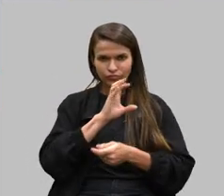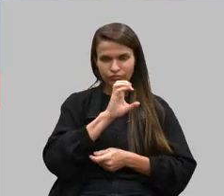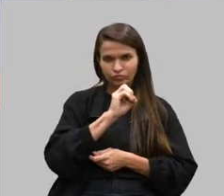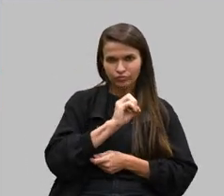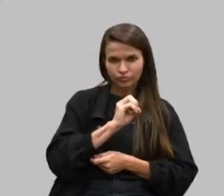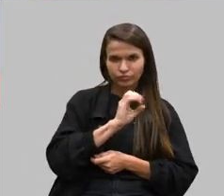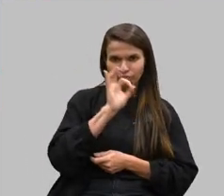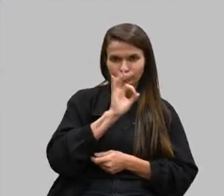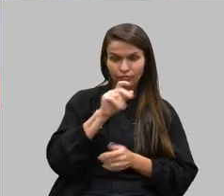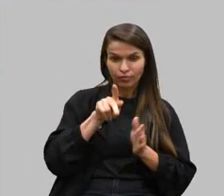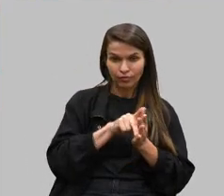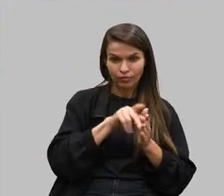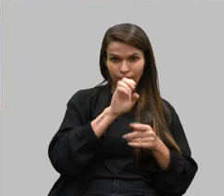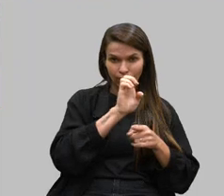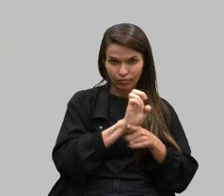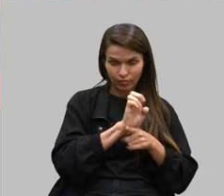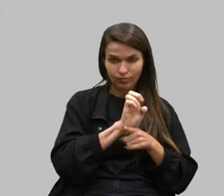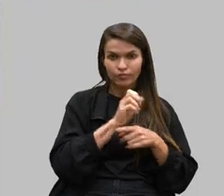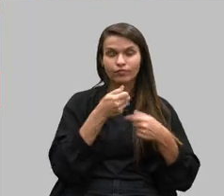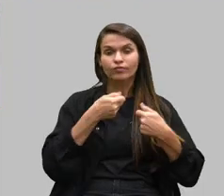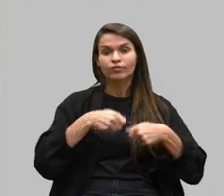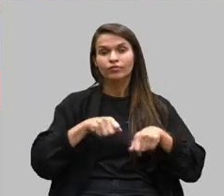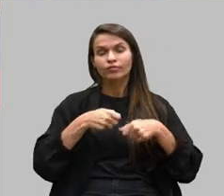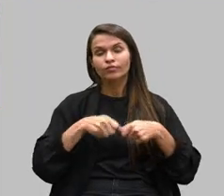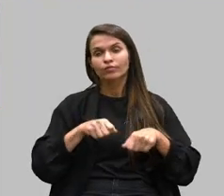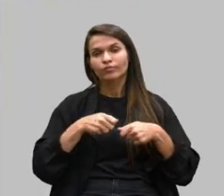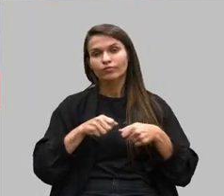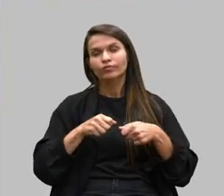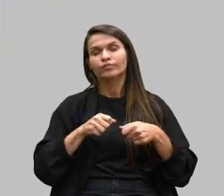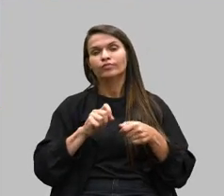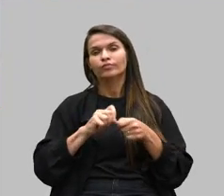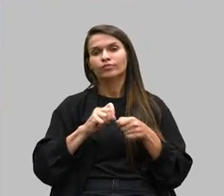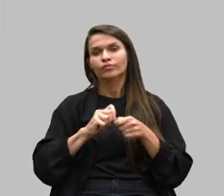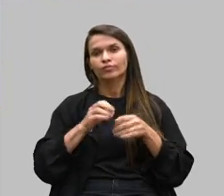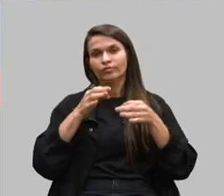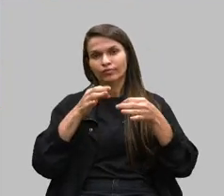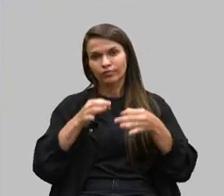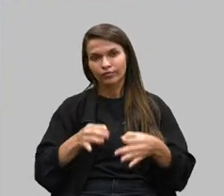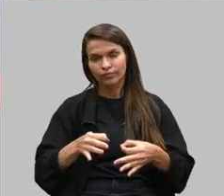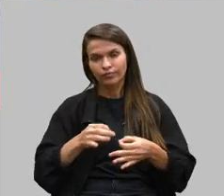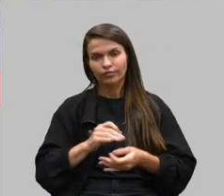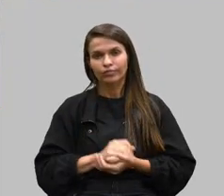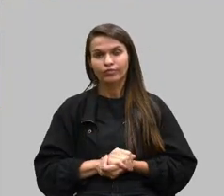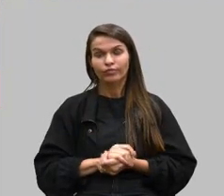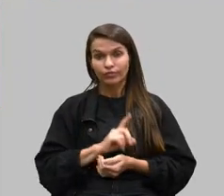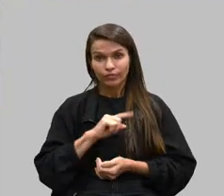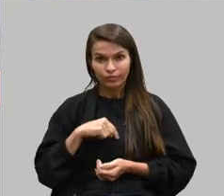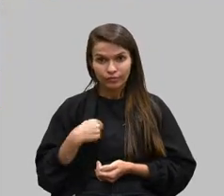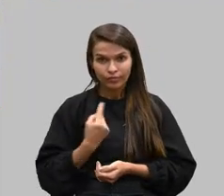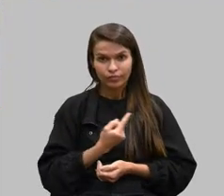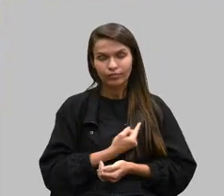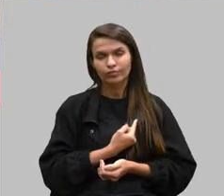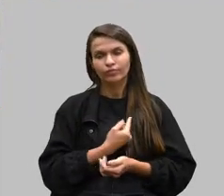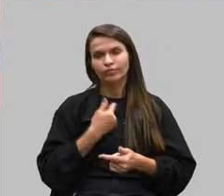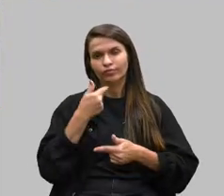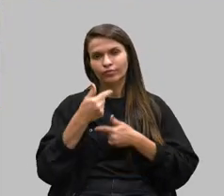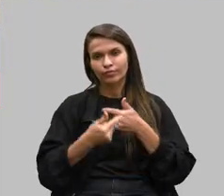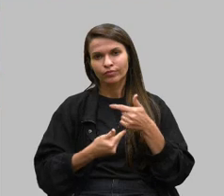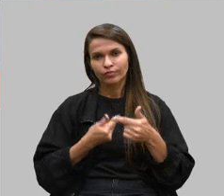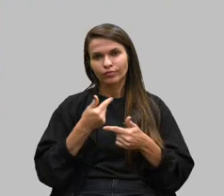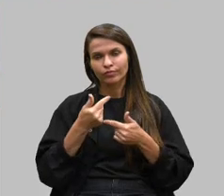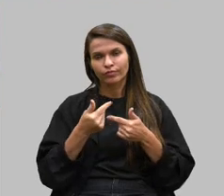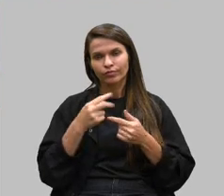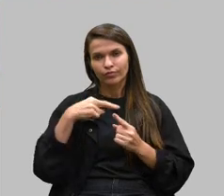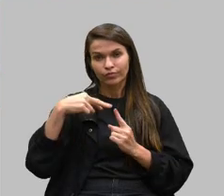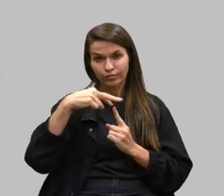aos Estados deve ser feito adequadamente então quando a gente trabalha com essa